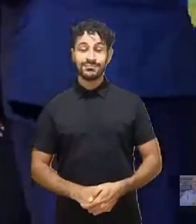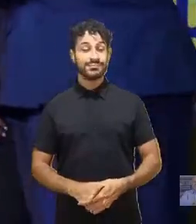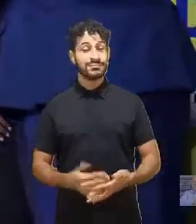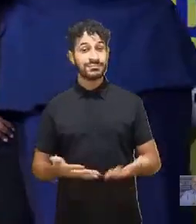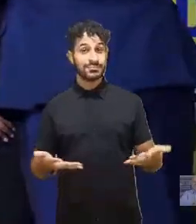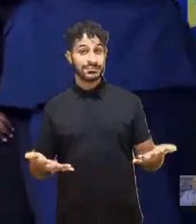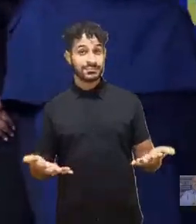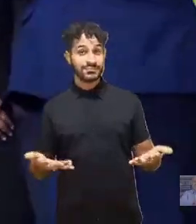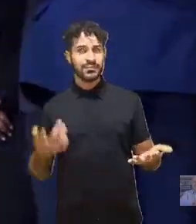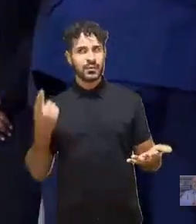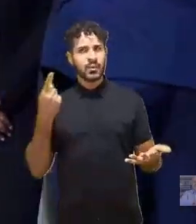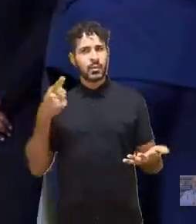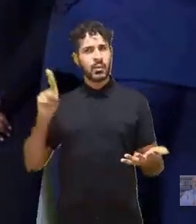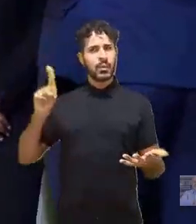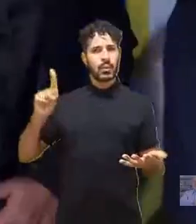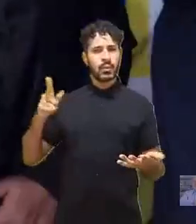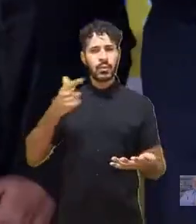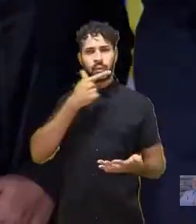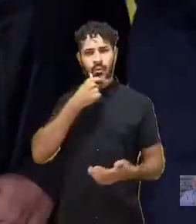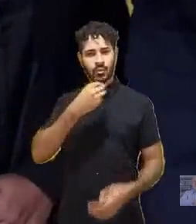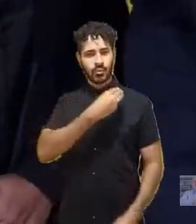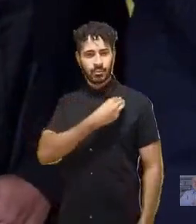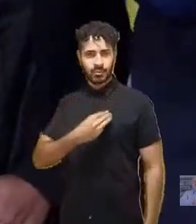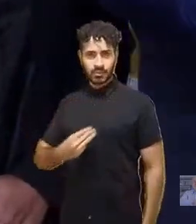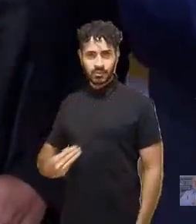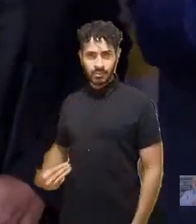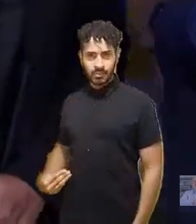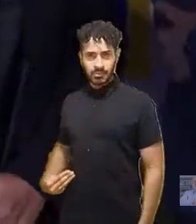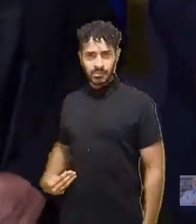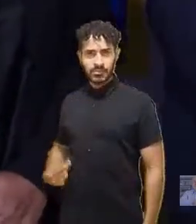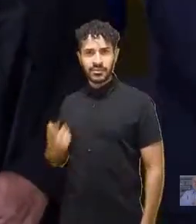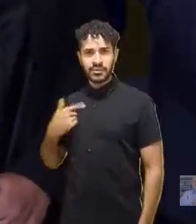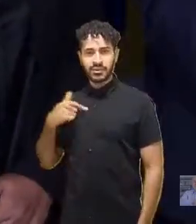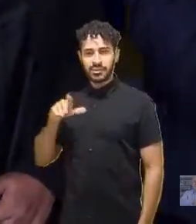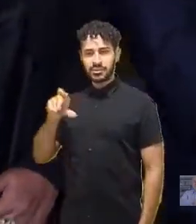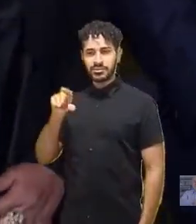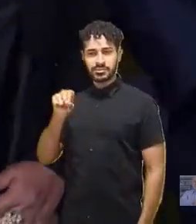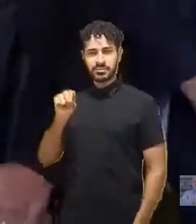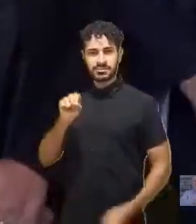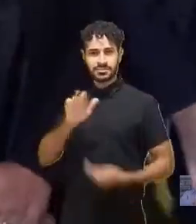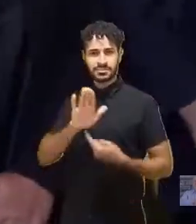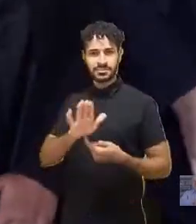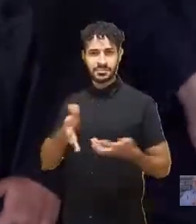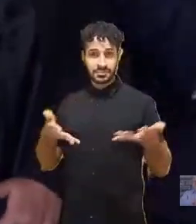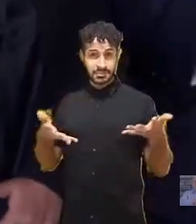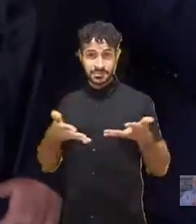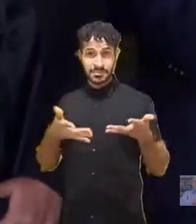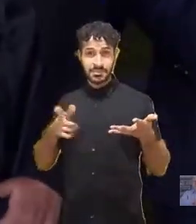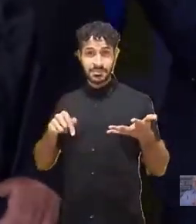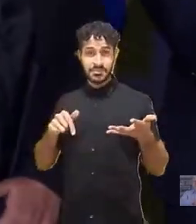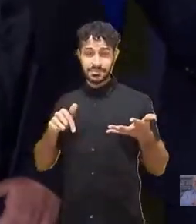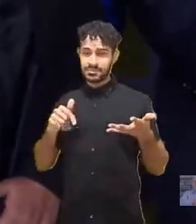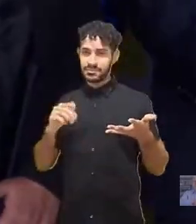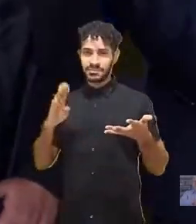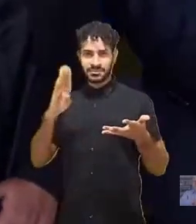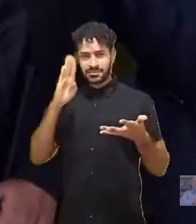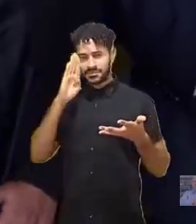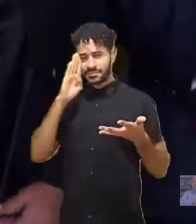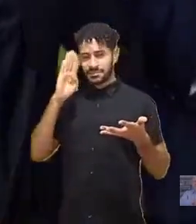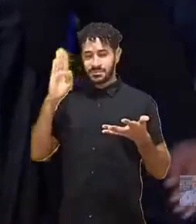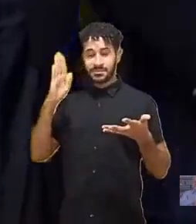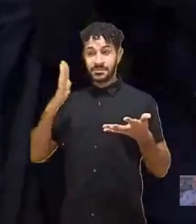o último Ministro que eu vou indicar agora vai ser a grande surpresa